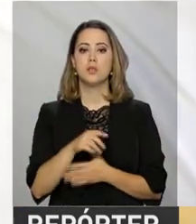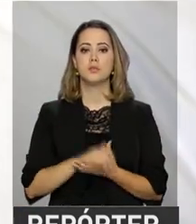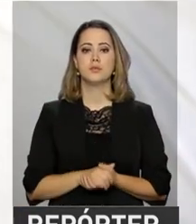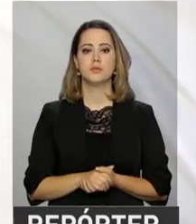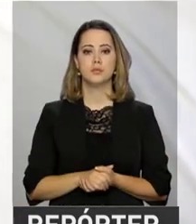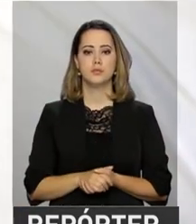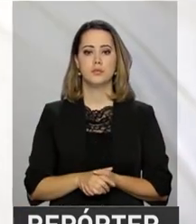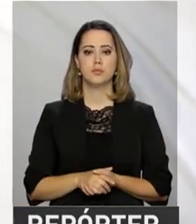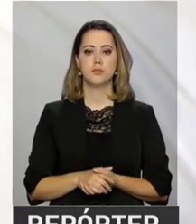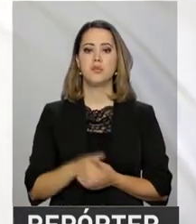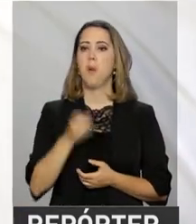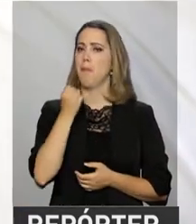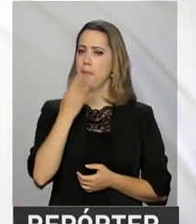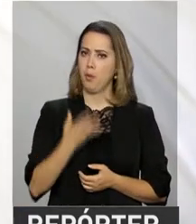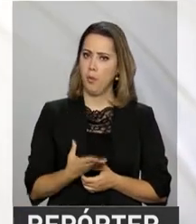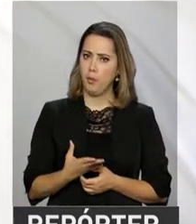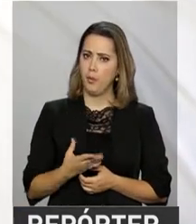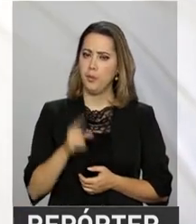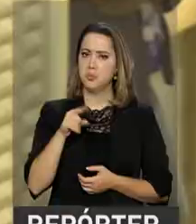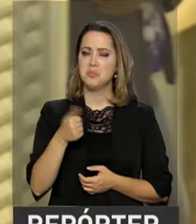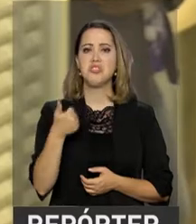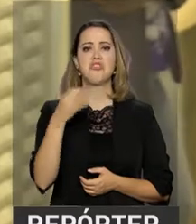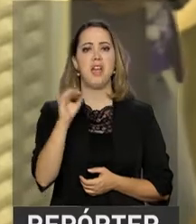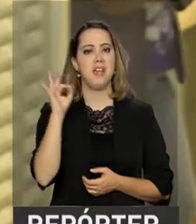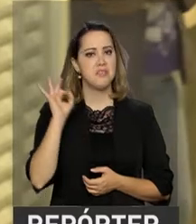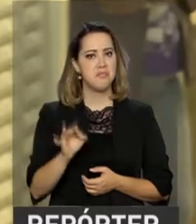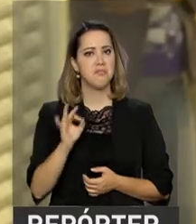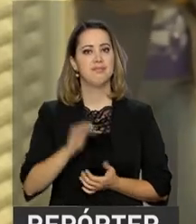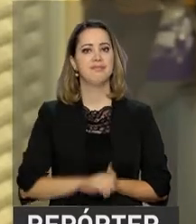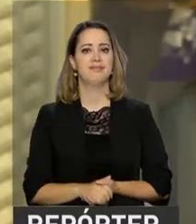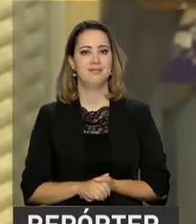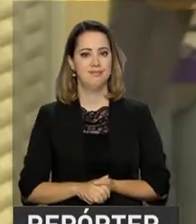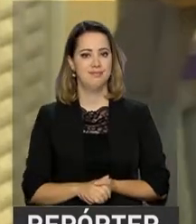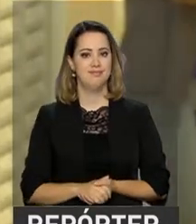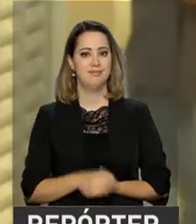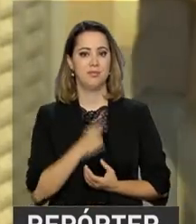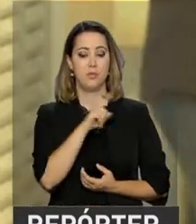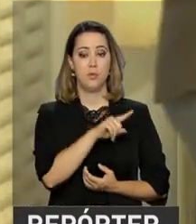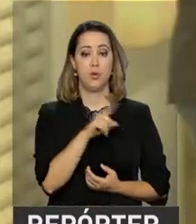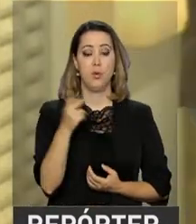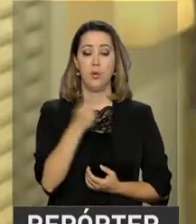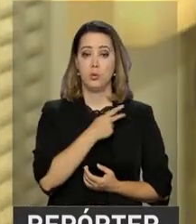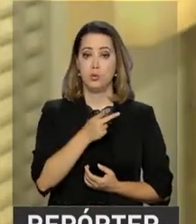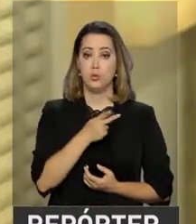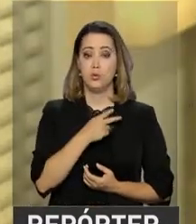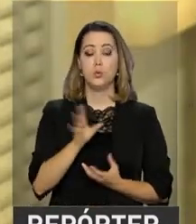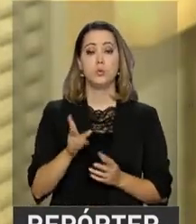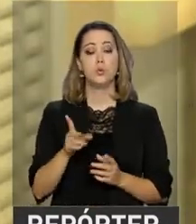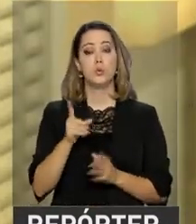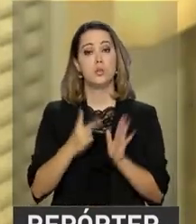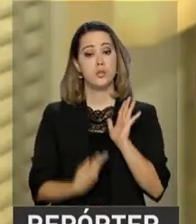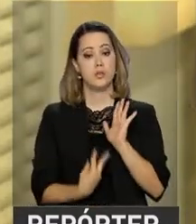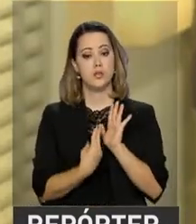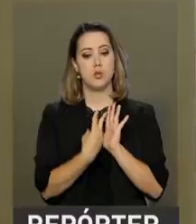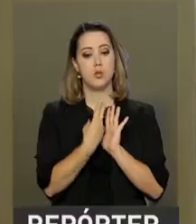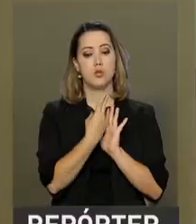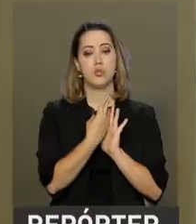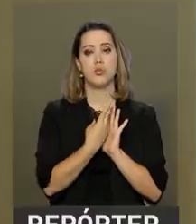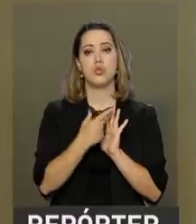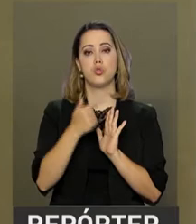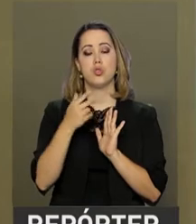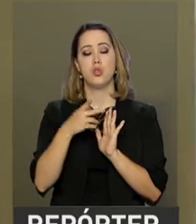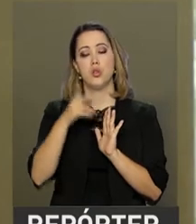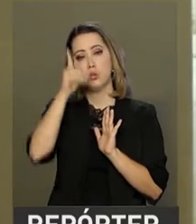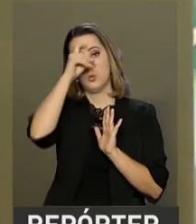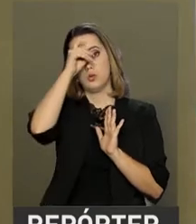o atendimento foi bom no futuro nota 10 eu e meu marido ana maria foram operados no hospital federal de ipanema que só no